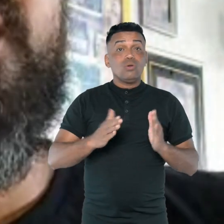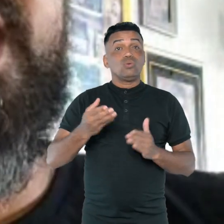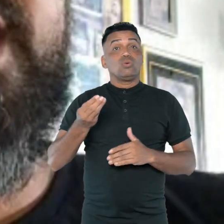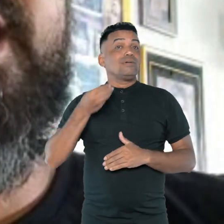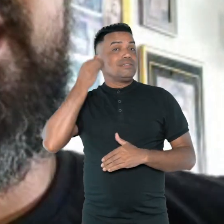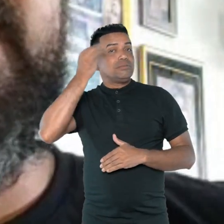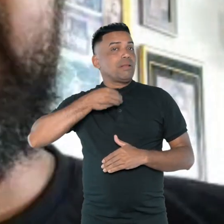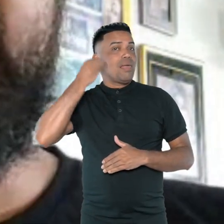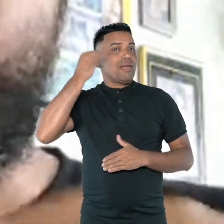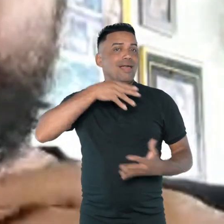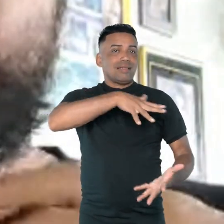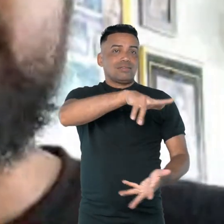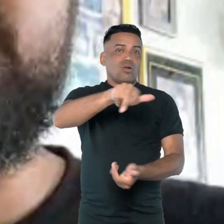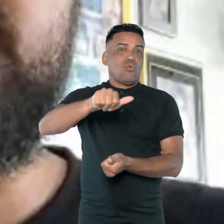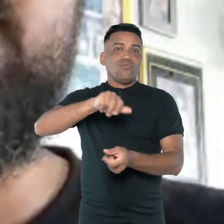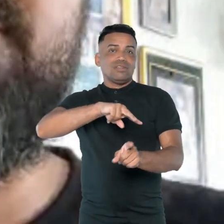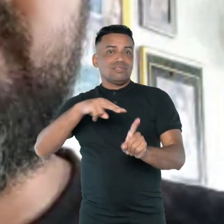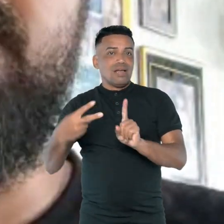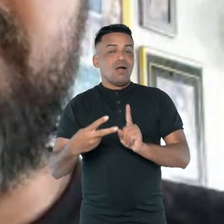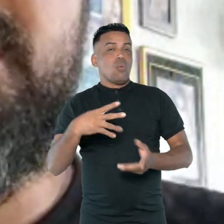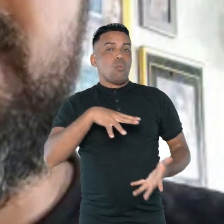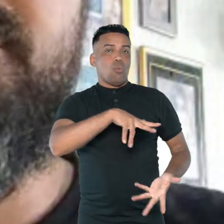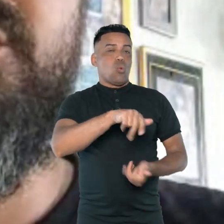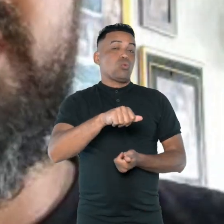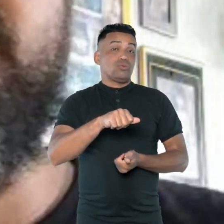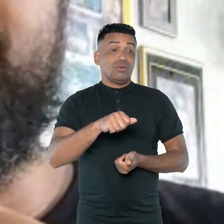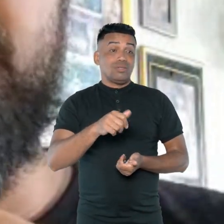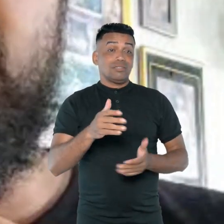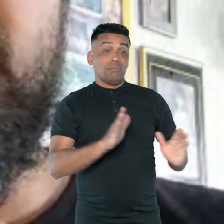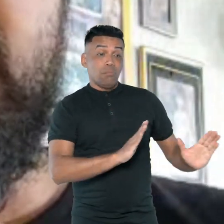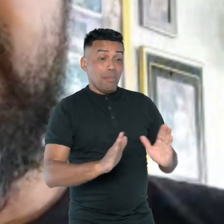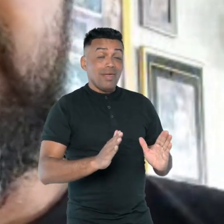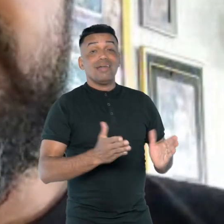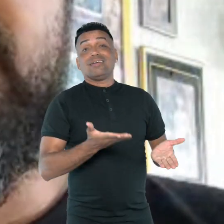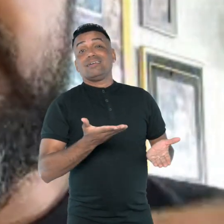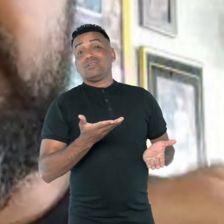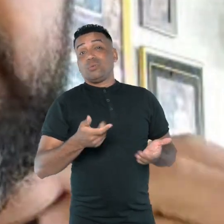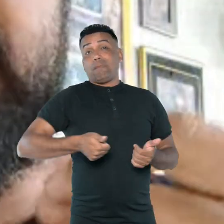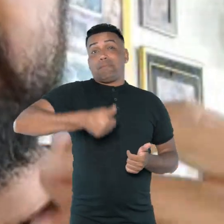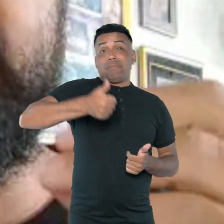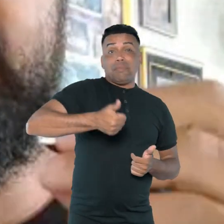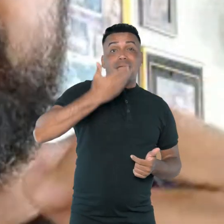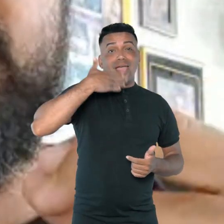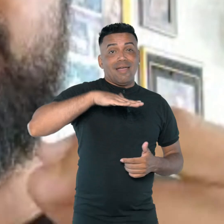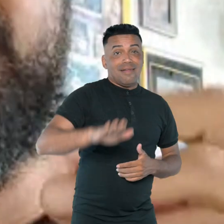infância, ela é algo que a gente não deveria perder, porque